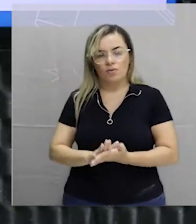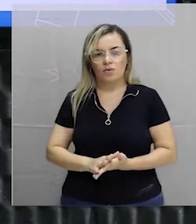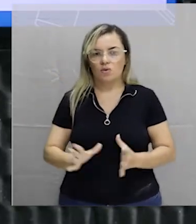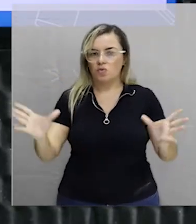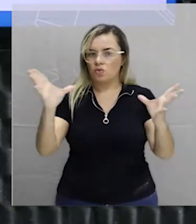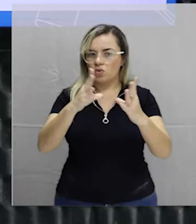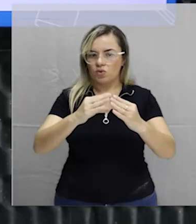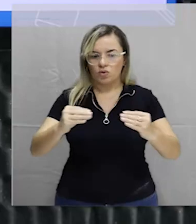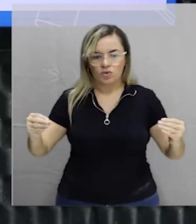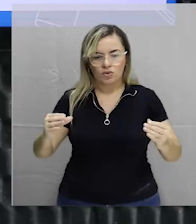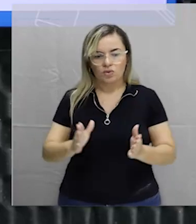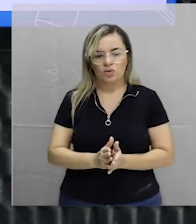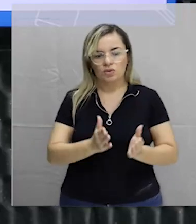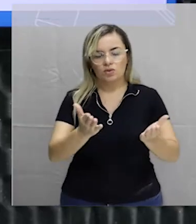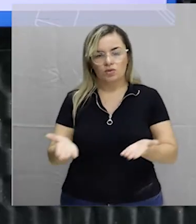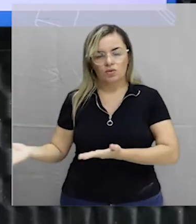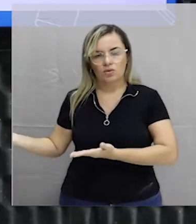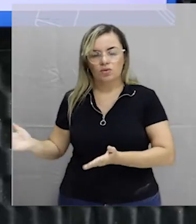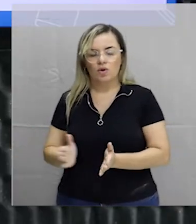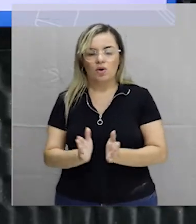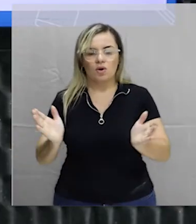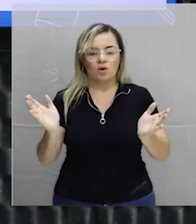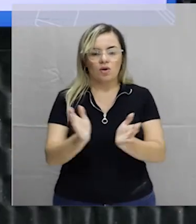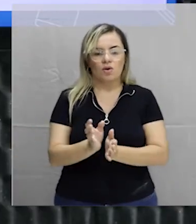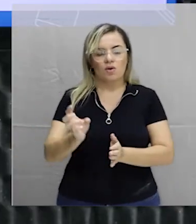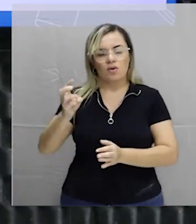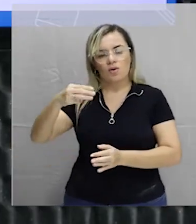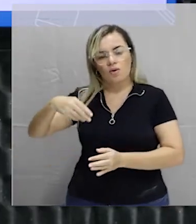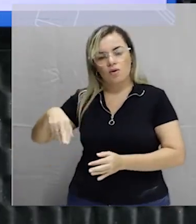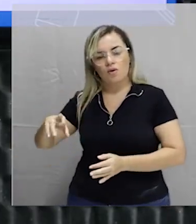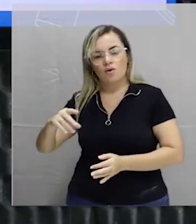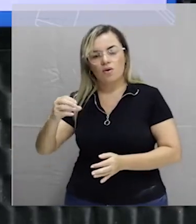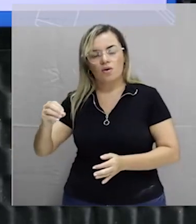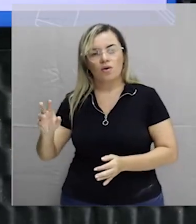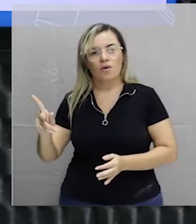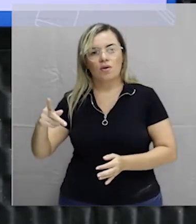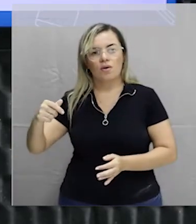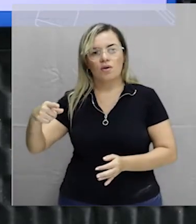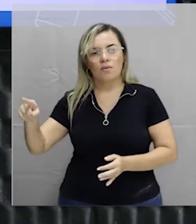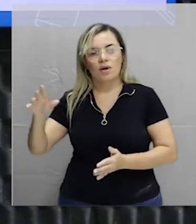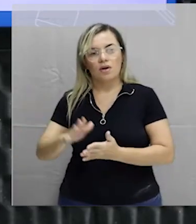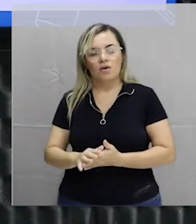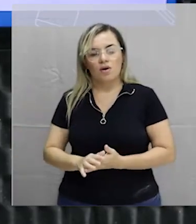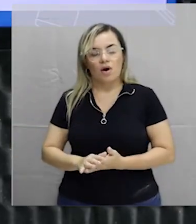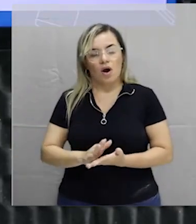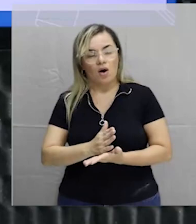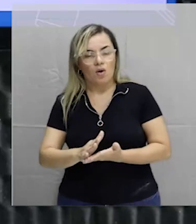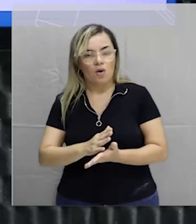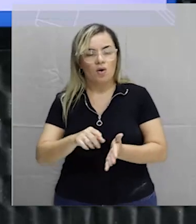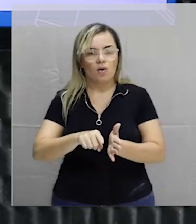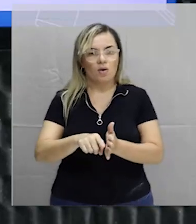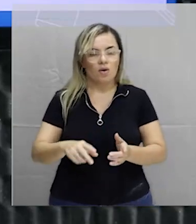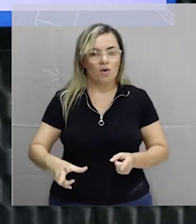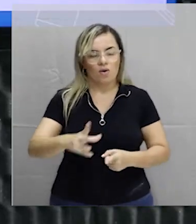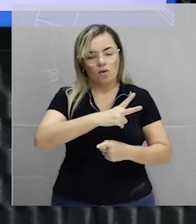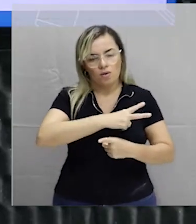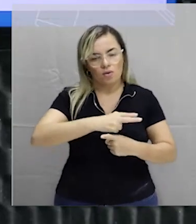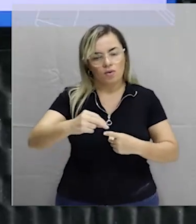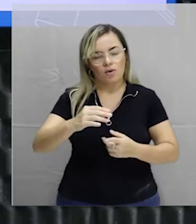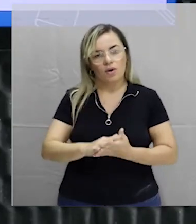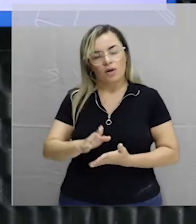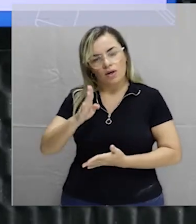extinção da Companhia de Comércio do Maranhão e Grão-Pará, ela foi uma vitória, porque era a principal